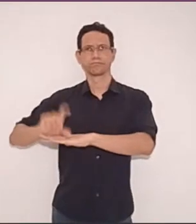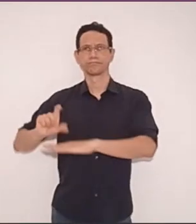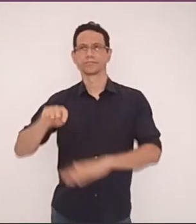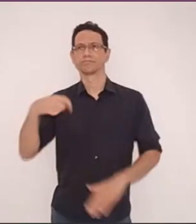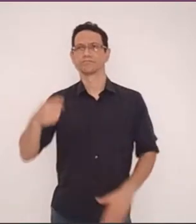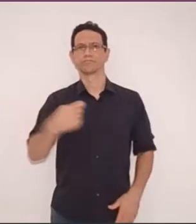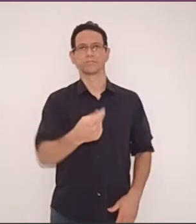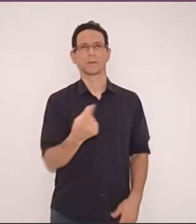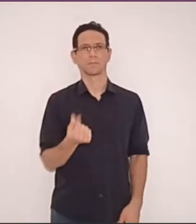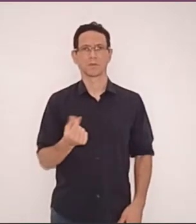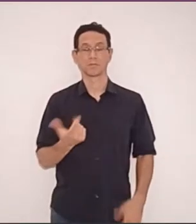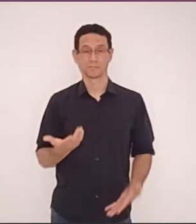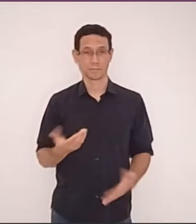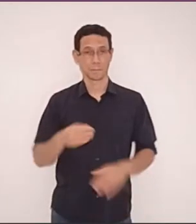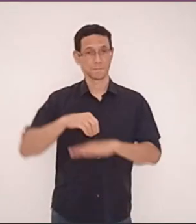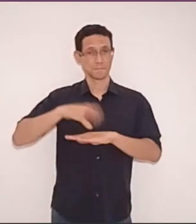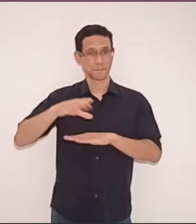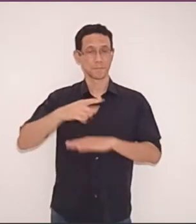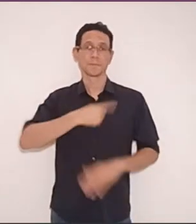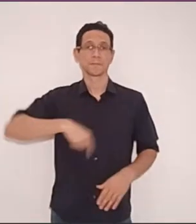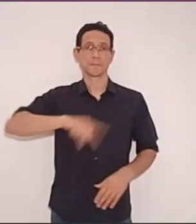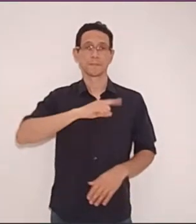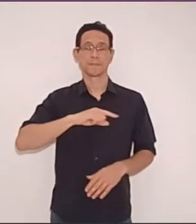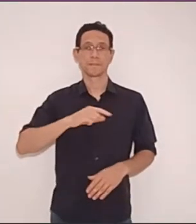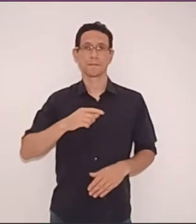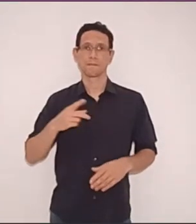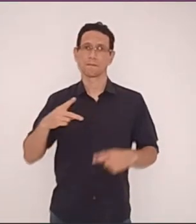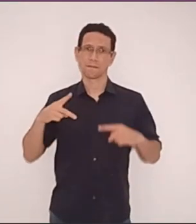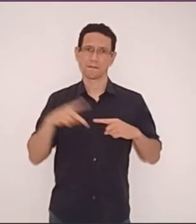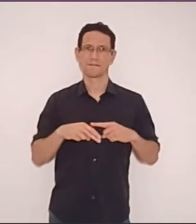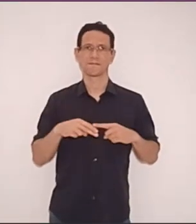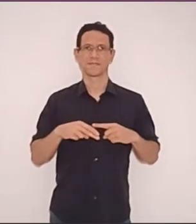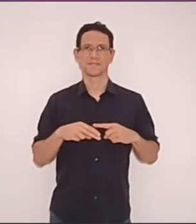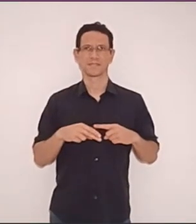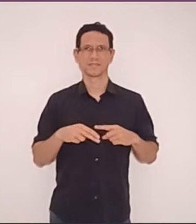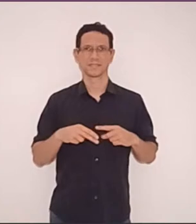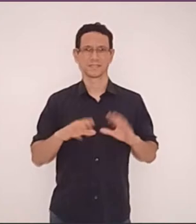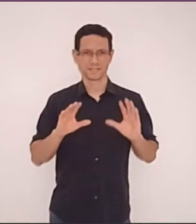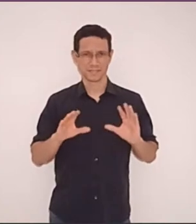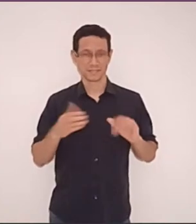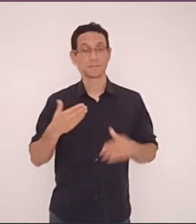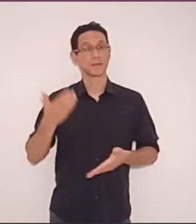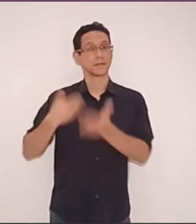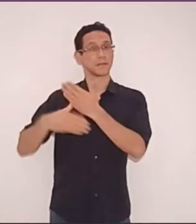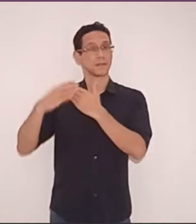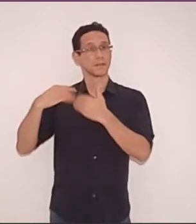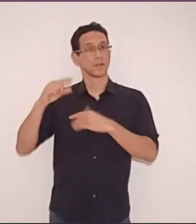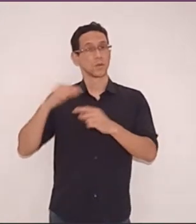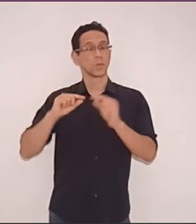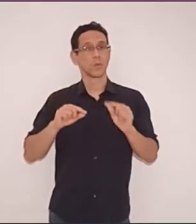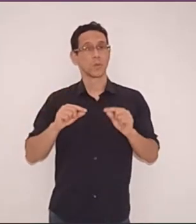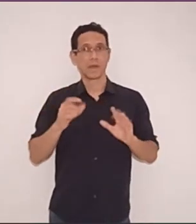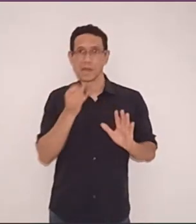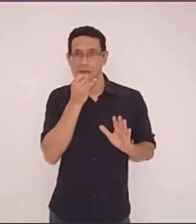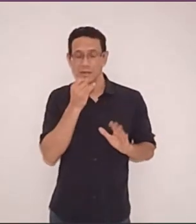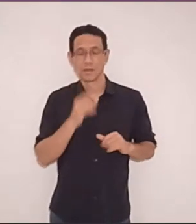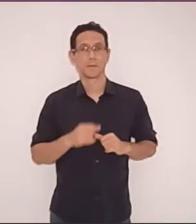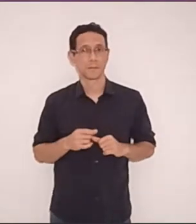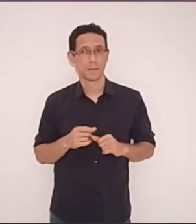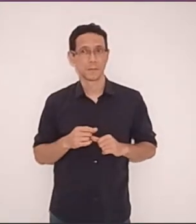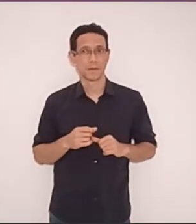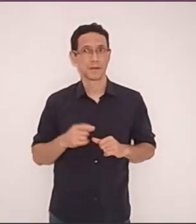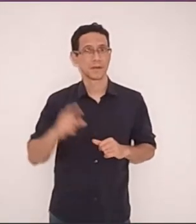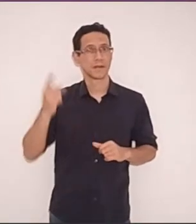eu acho que a gente precisa tentar acessar um pouco a criança que nós somos acessar um pouco nosso